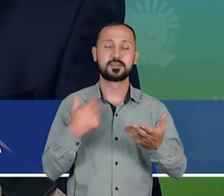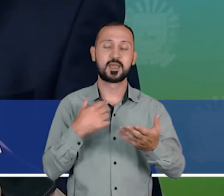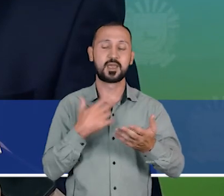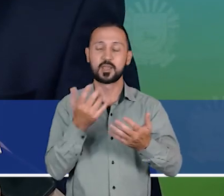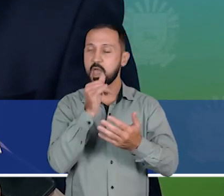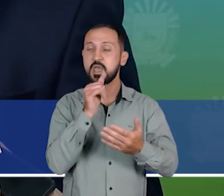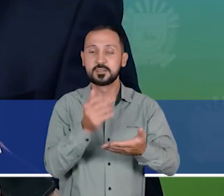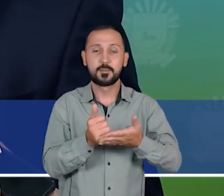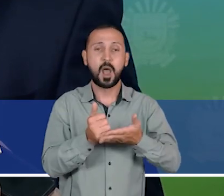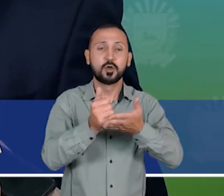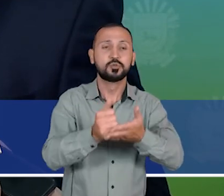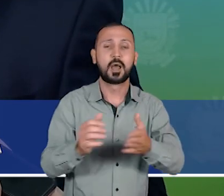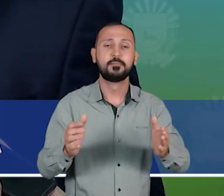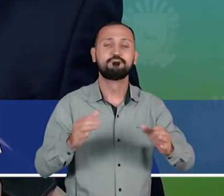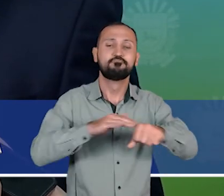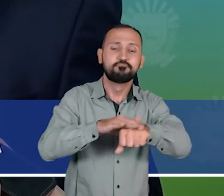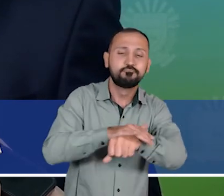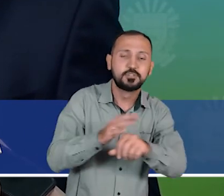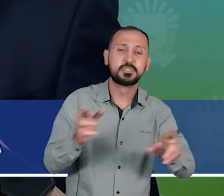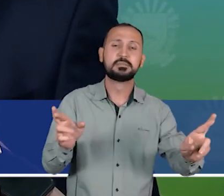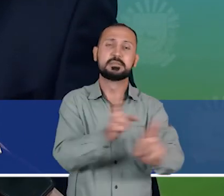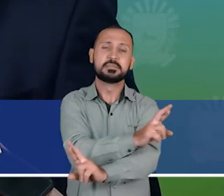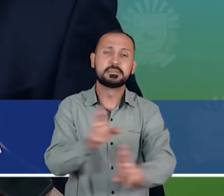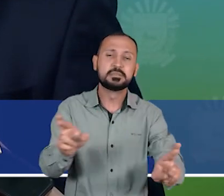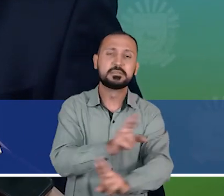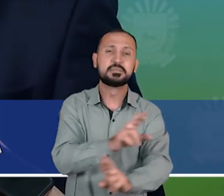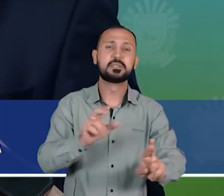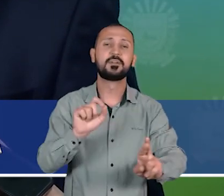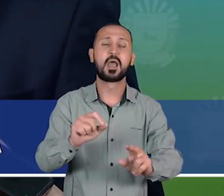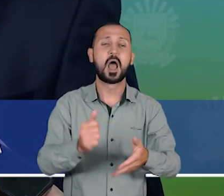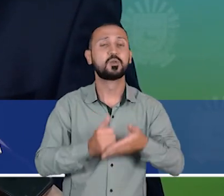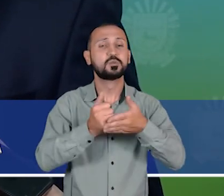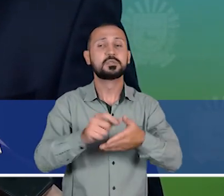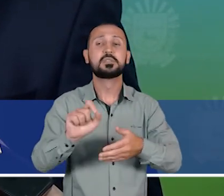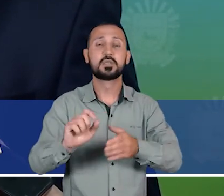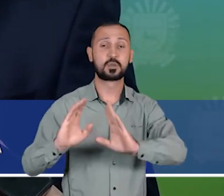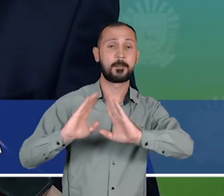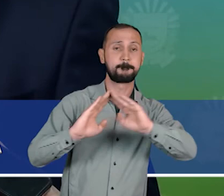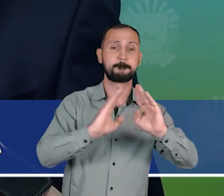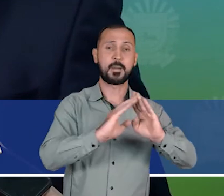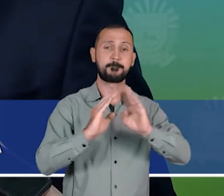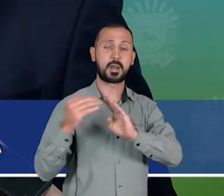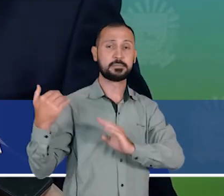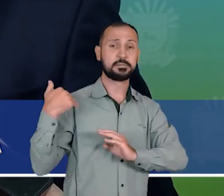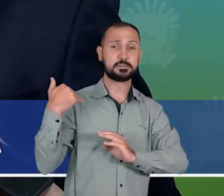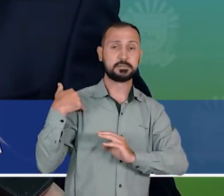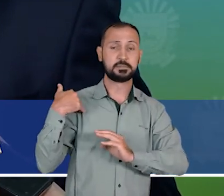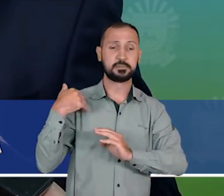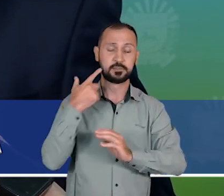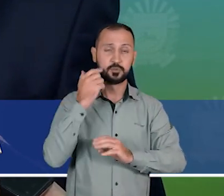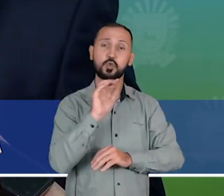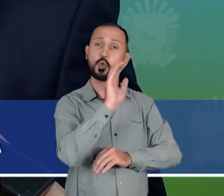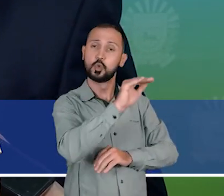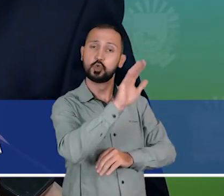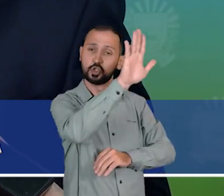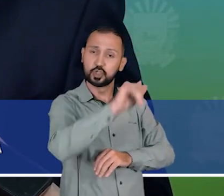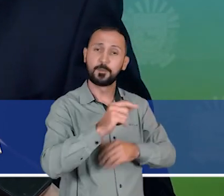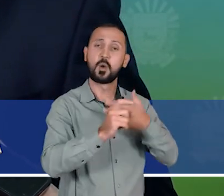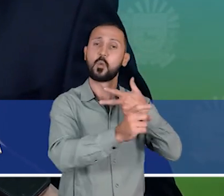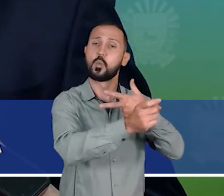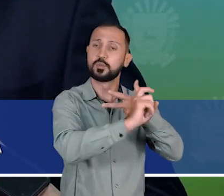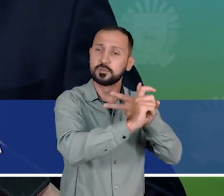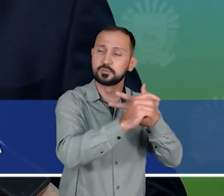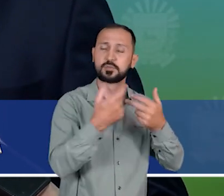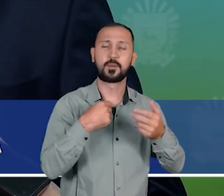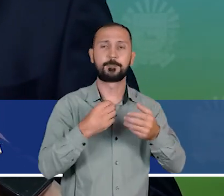ser a voz dos suinocultores na Assembleia Legislativa, fazendo com que as demandas sejam atendidas pelo